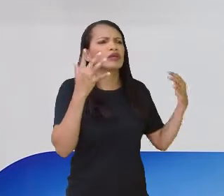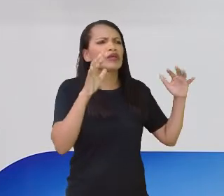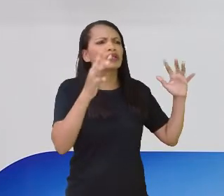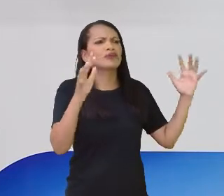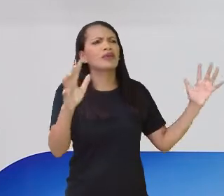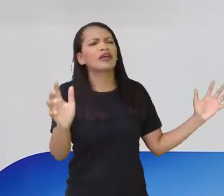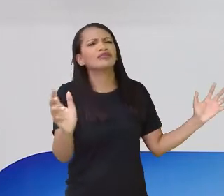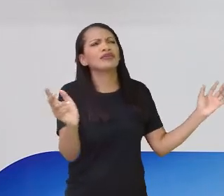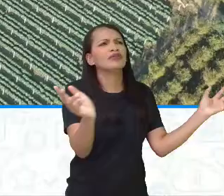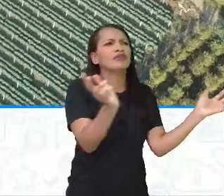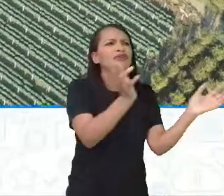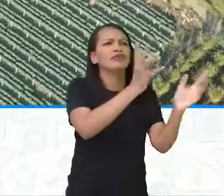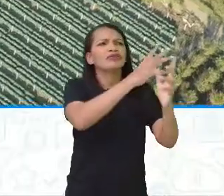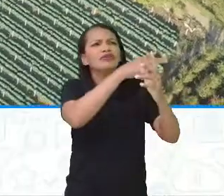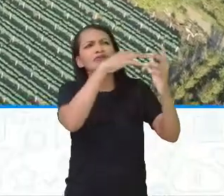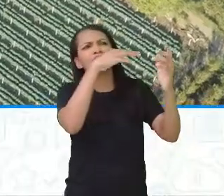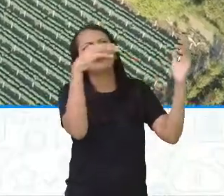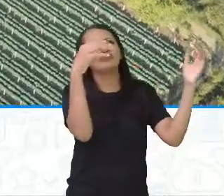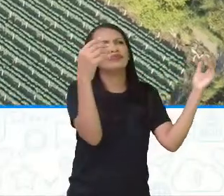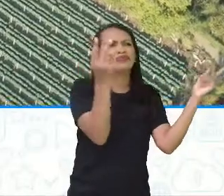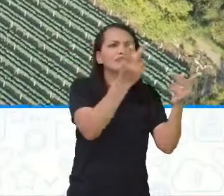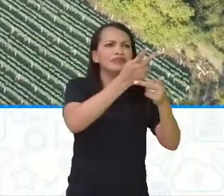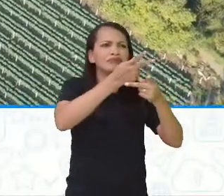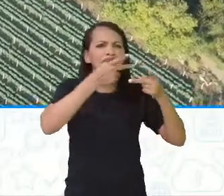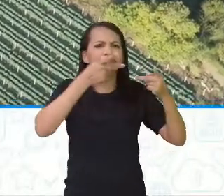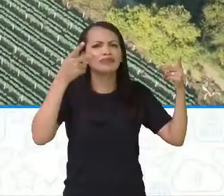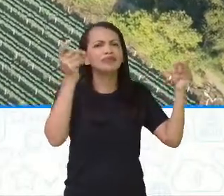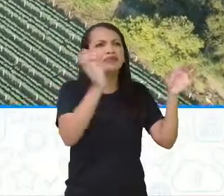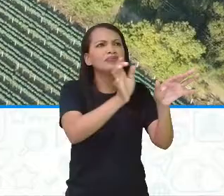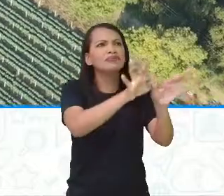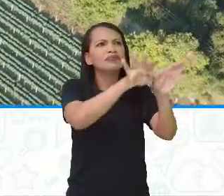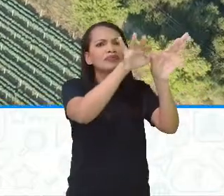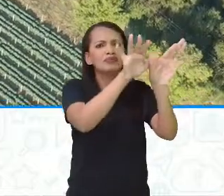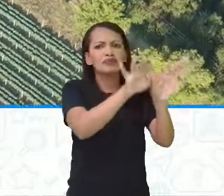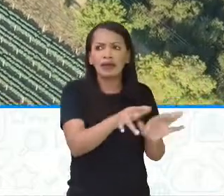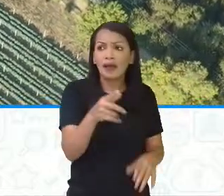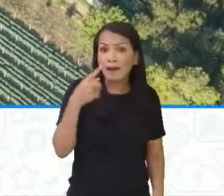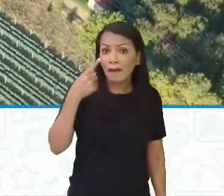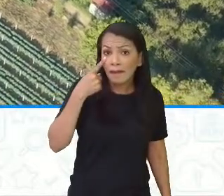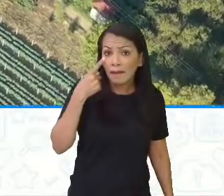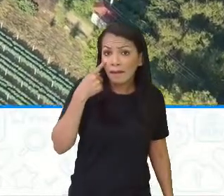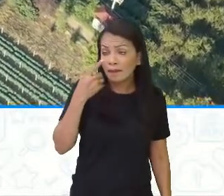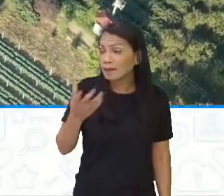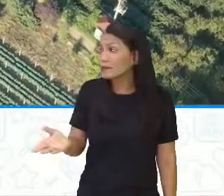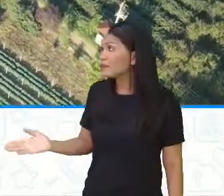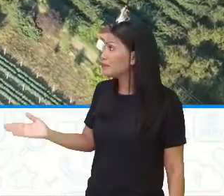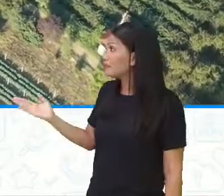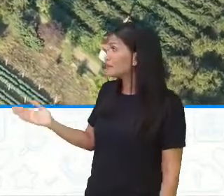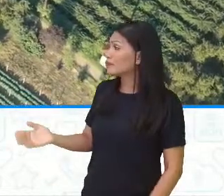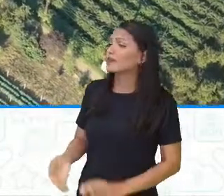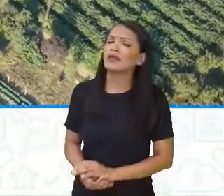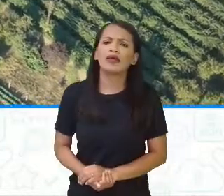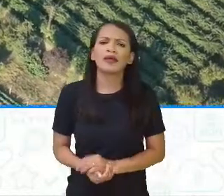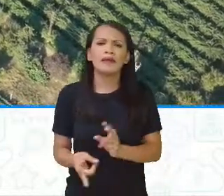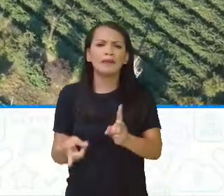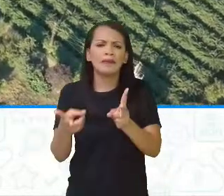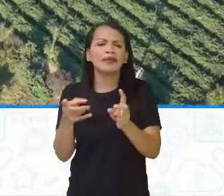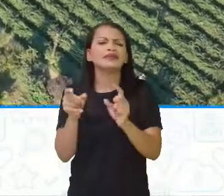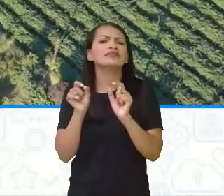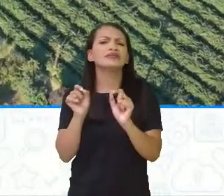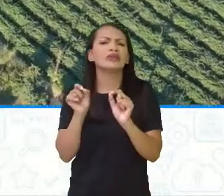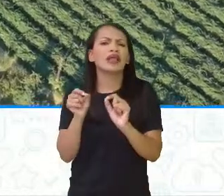aí? Quando a gente observa essa paisagem, o que é que a gente pensa? Quais são os sentimentos? O que é que a gente